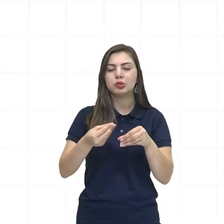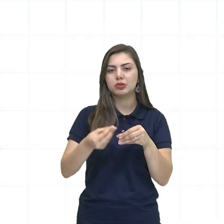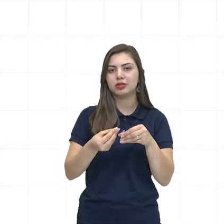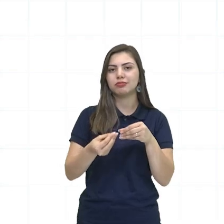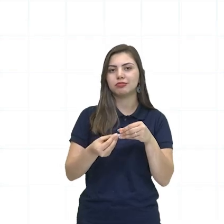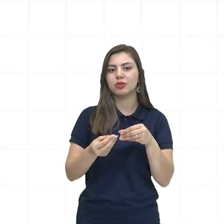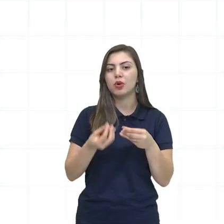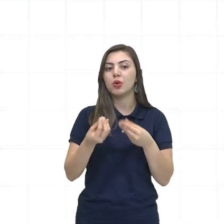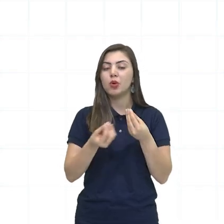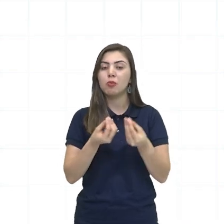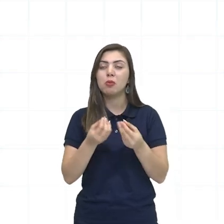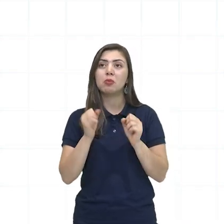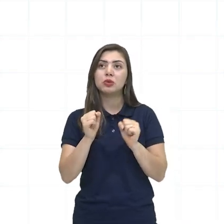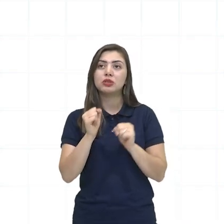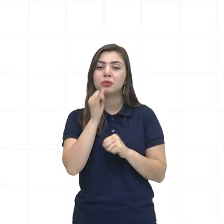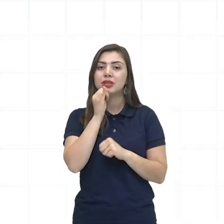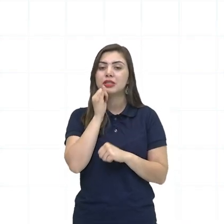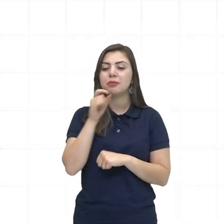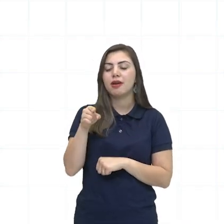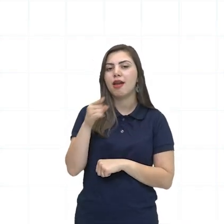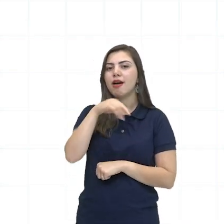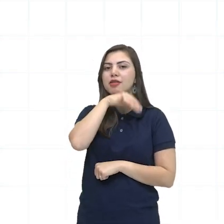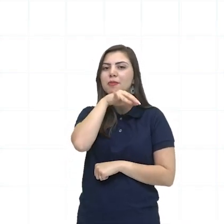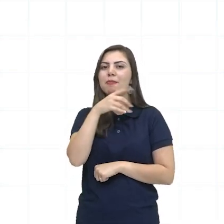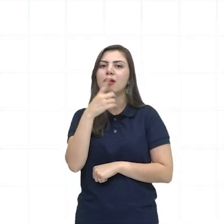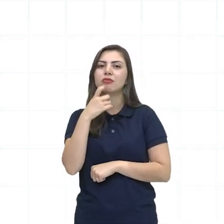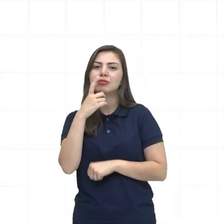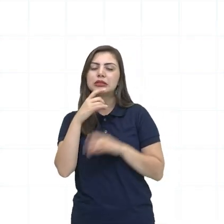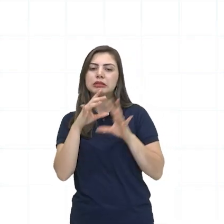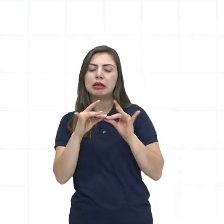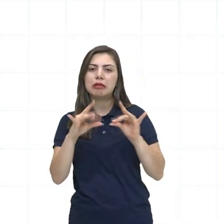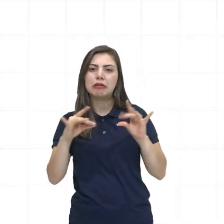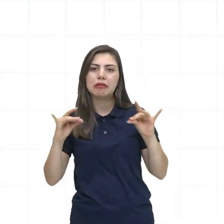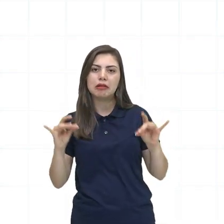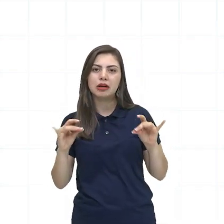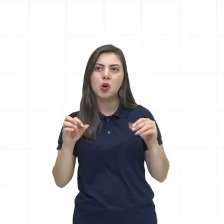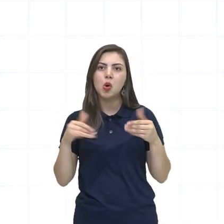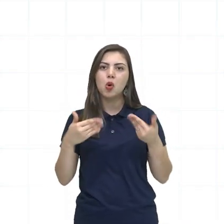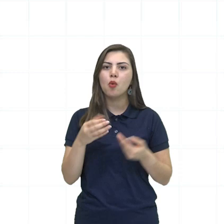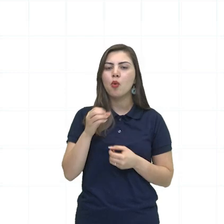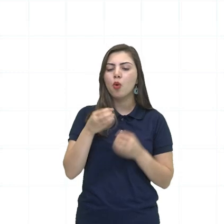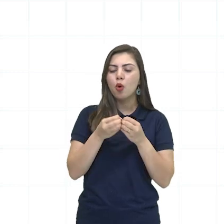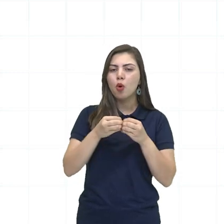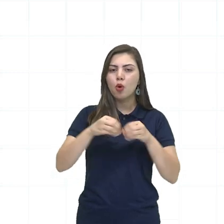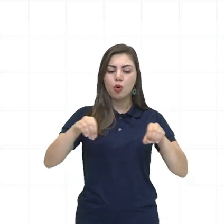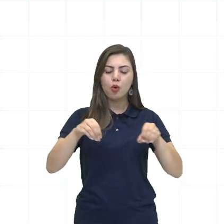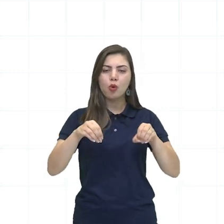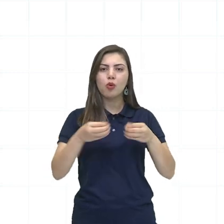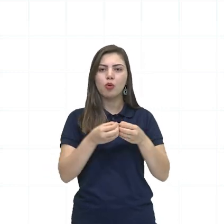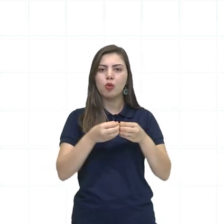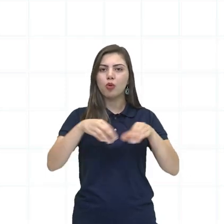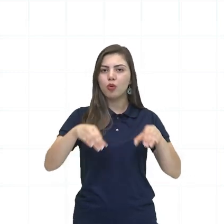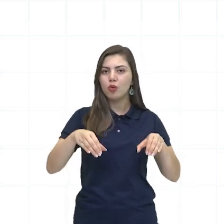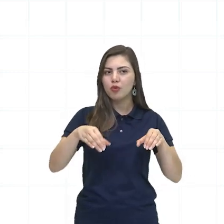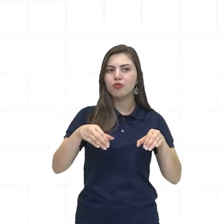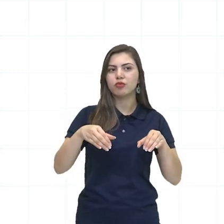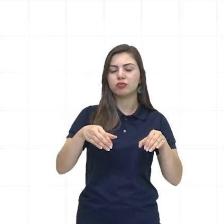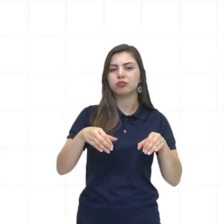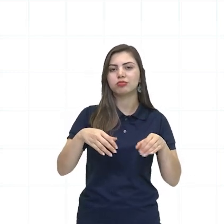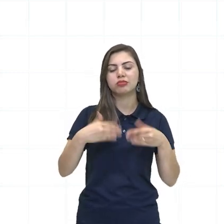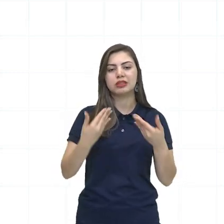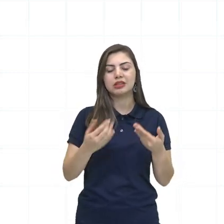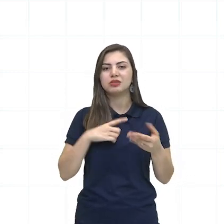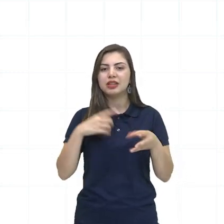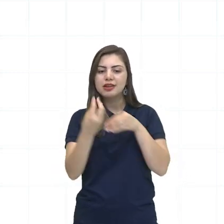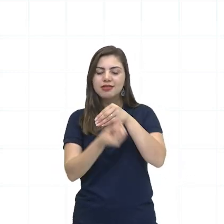um aglutinante, que poderia ser o sangue dos animais, poderia ser clara de ovos de animais, então, eles